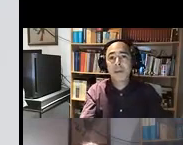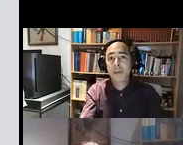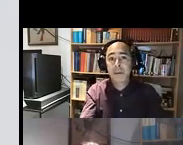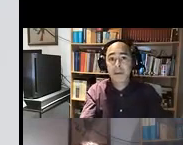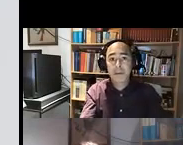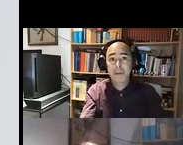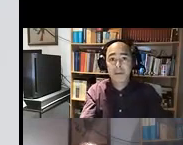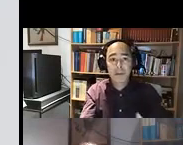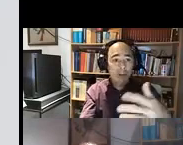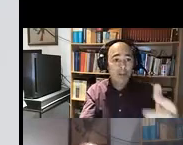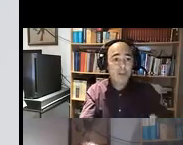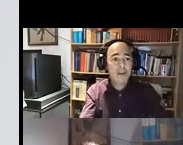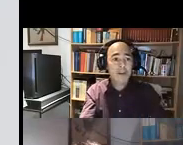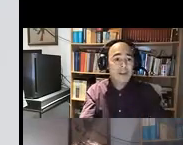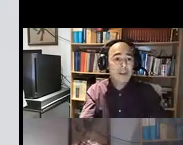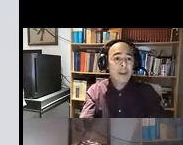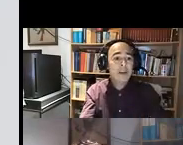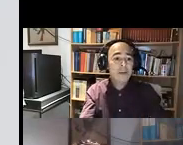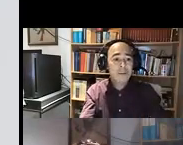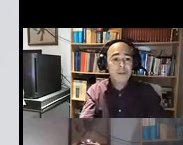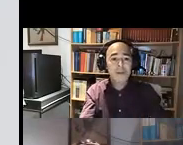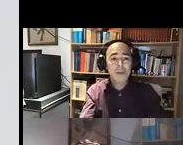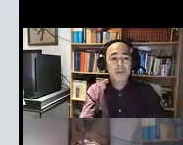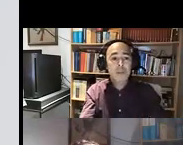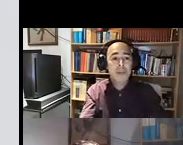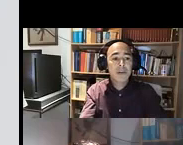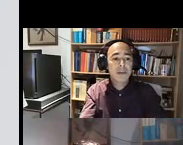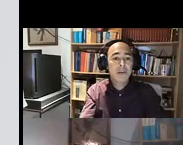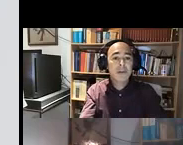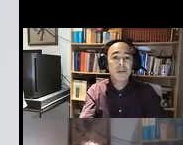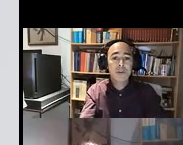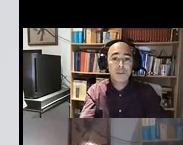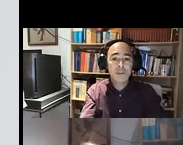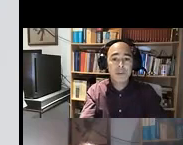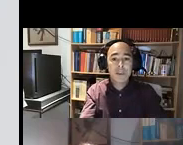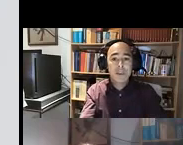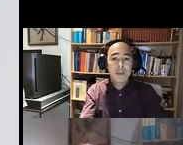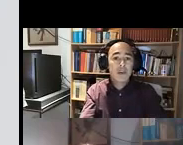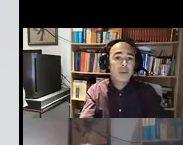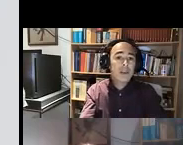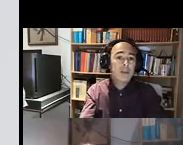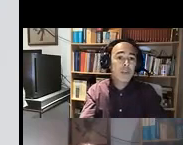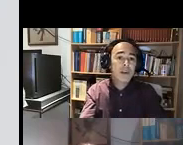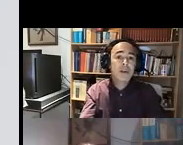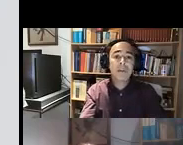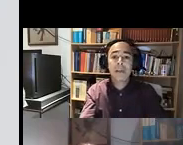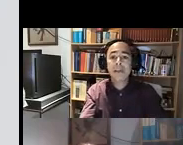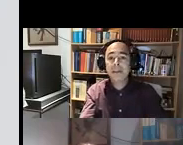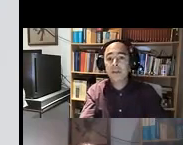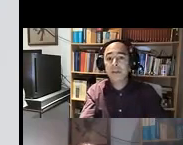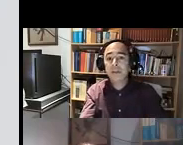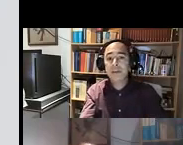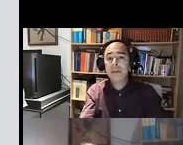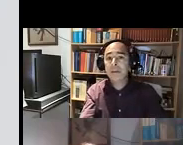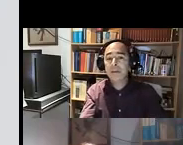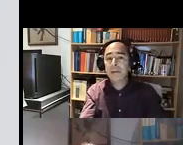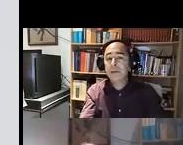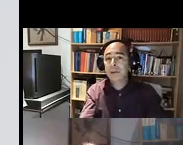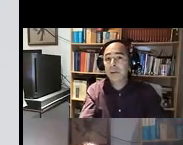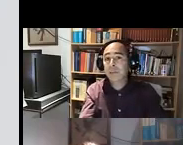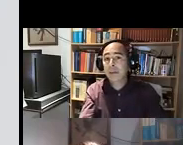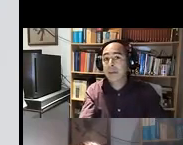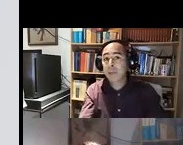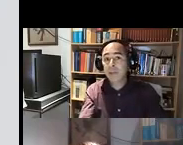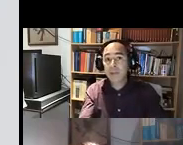faturação da venda direta de café o mundial é enorme somos um bilhão de euros no mundo e Operário corporal beleza e saúde e Nutrição